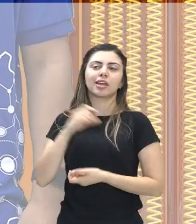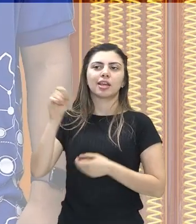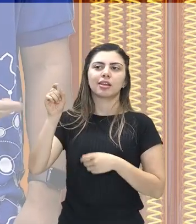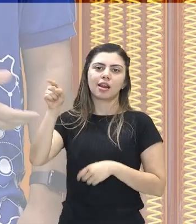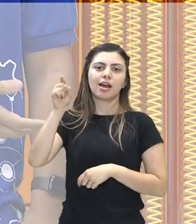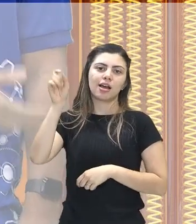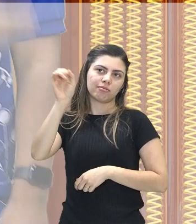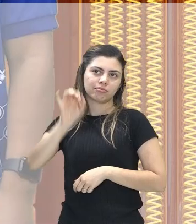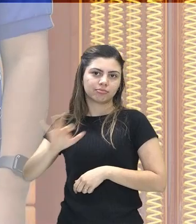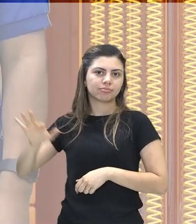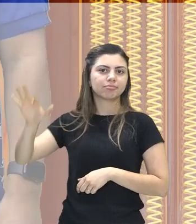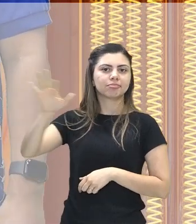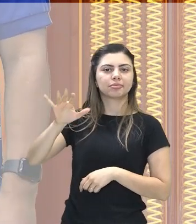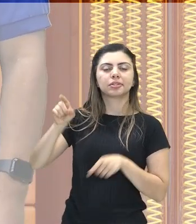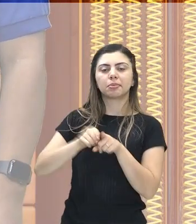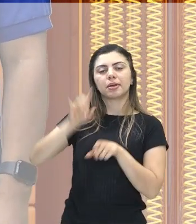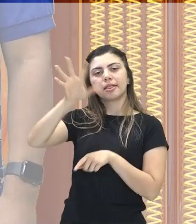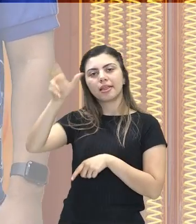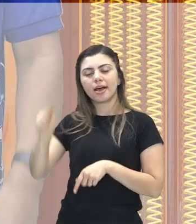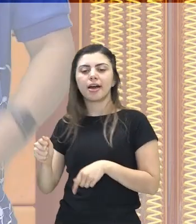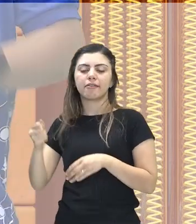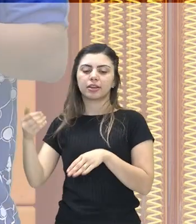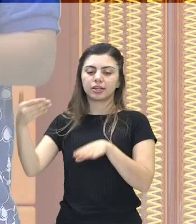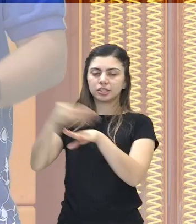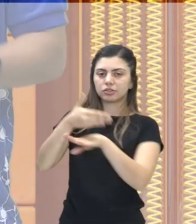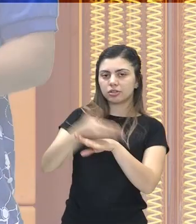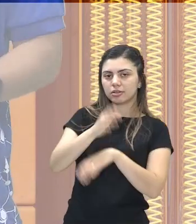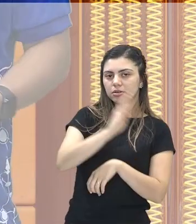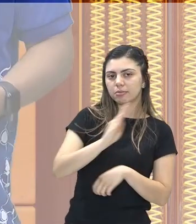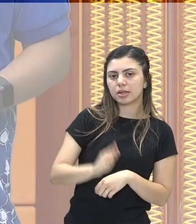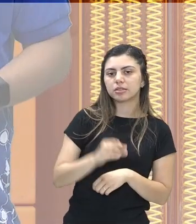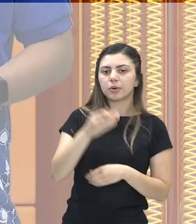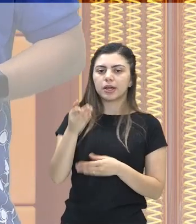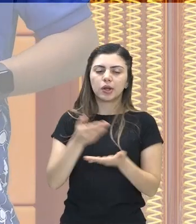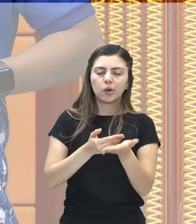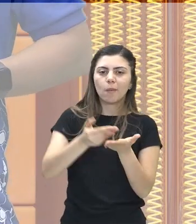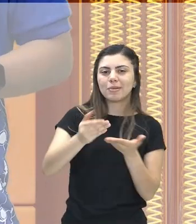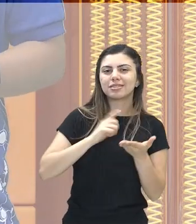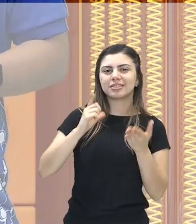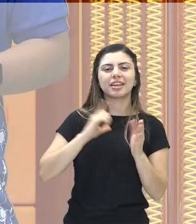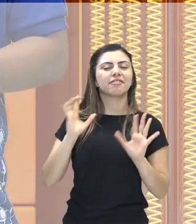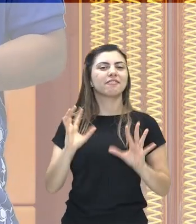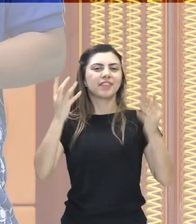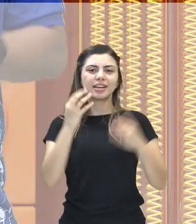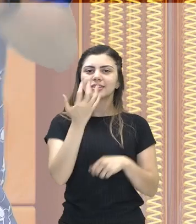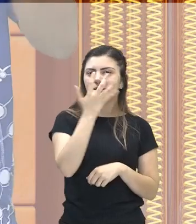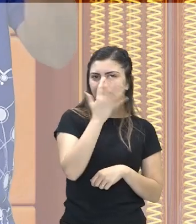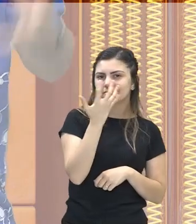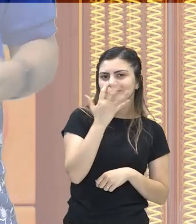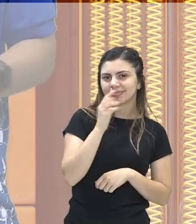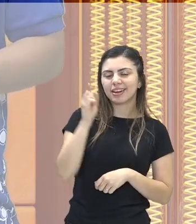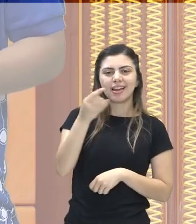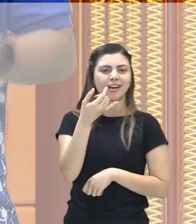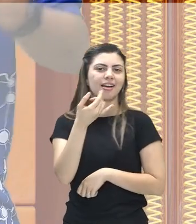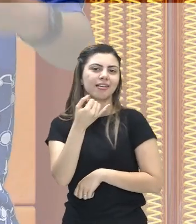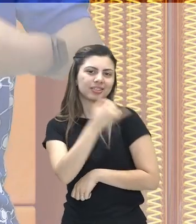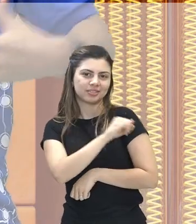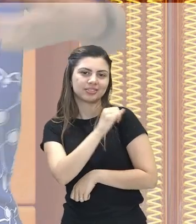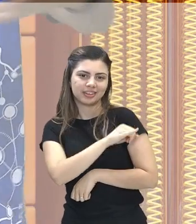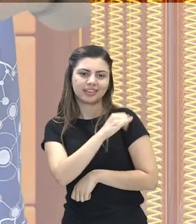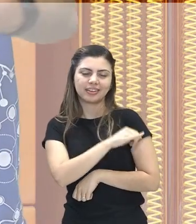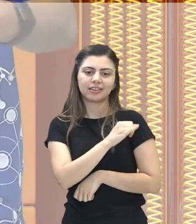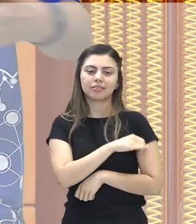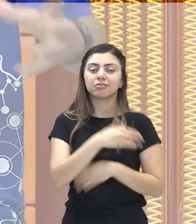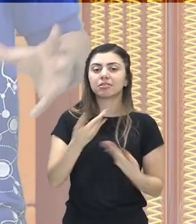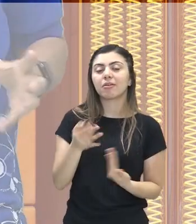na África, que chegam ao Brasil e eles começam a participar do Carnaval do Rio de Janeiro, né? São imagens bem bacanas de como que